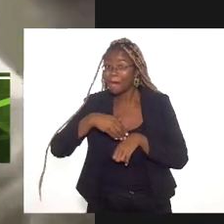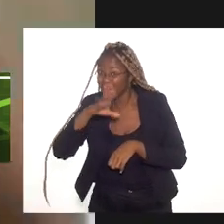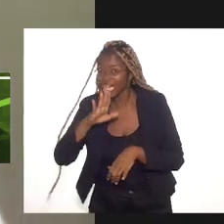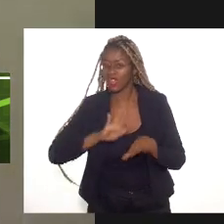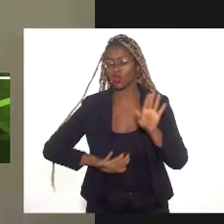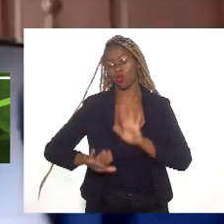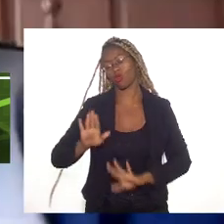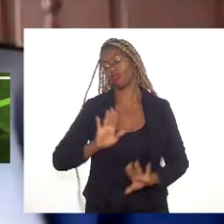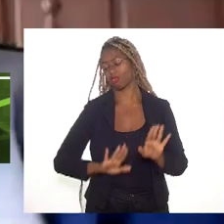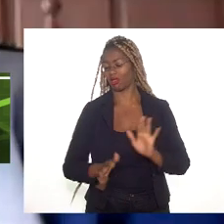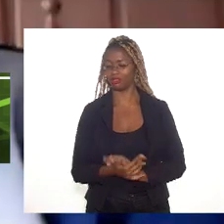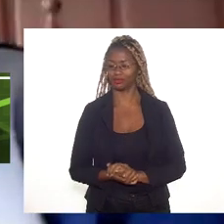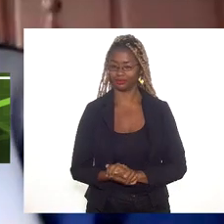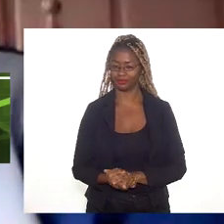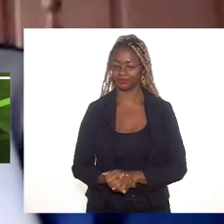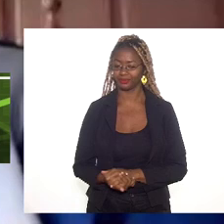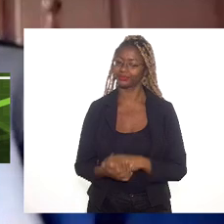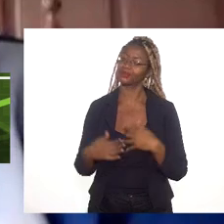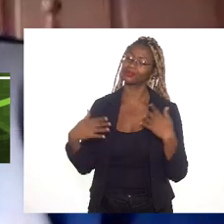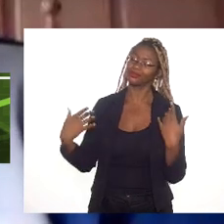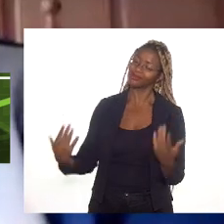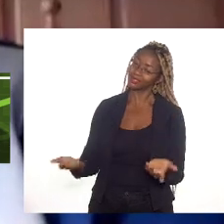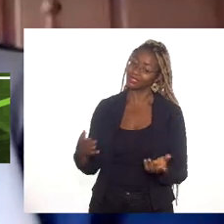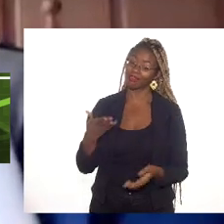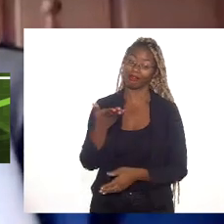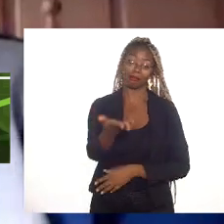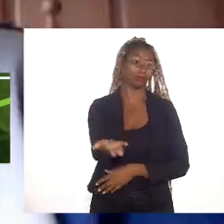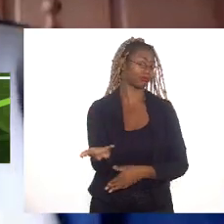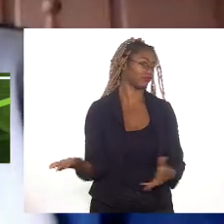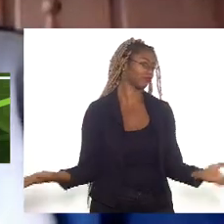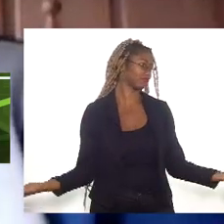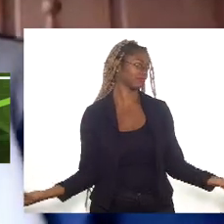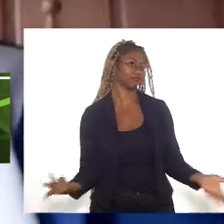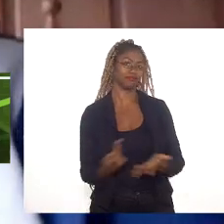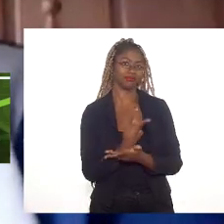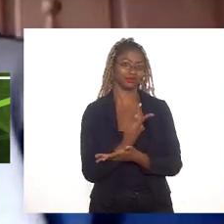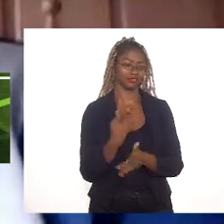cuidado ainda. Então, mas aí é que está.